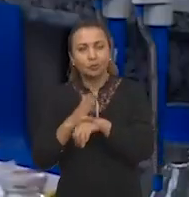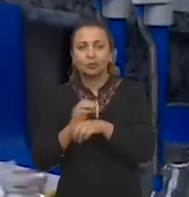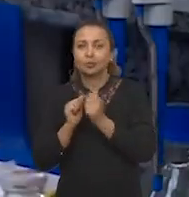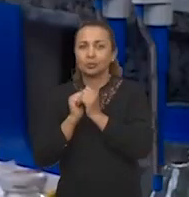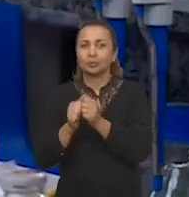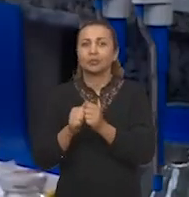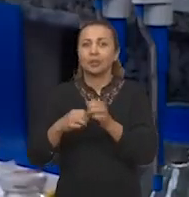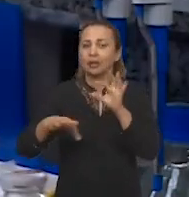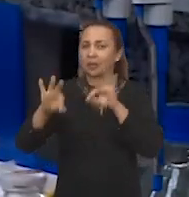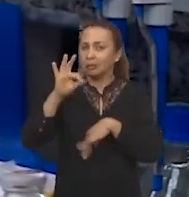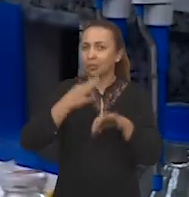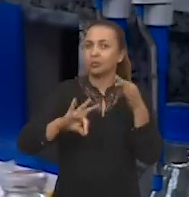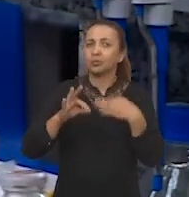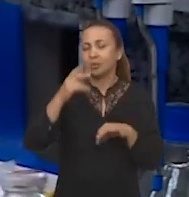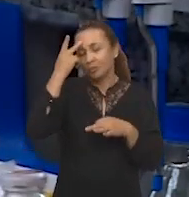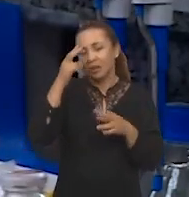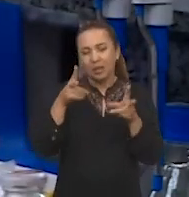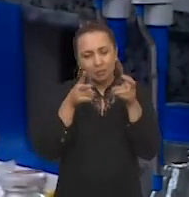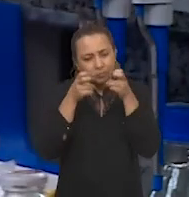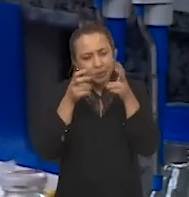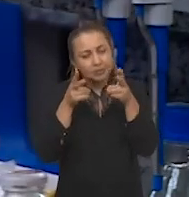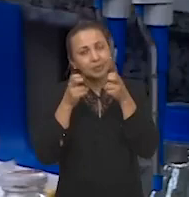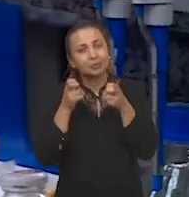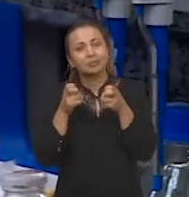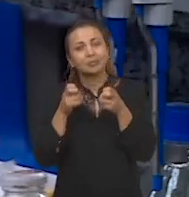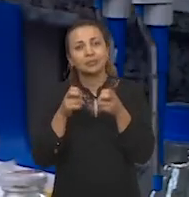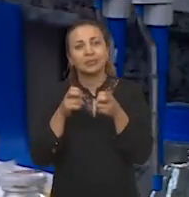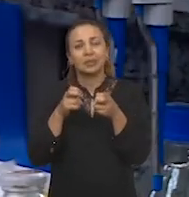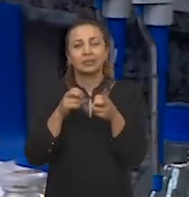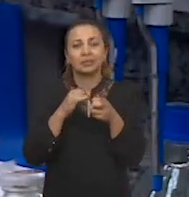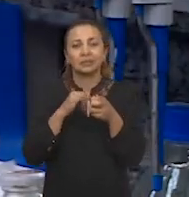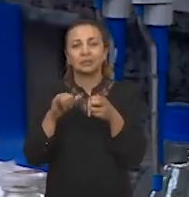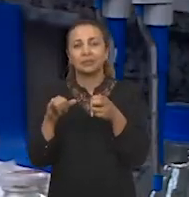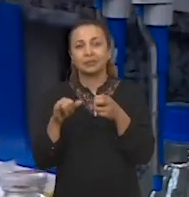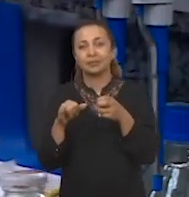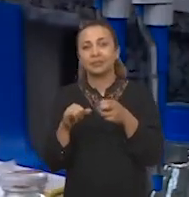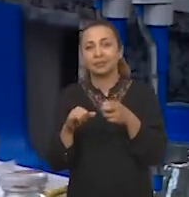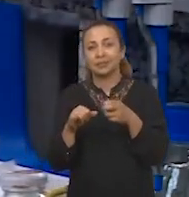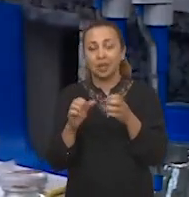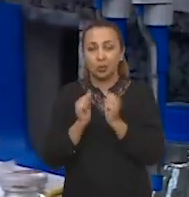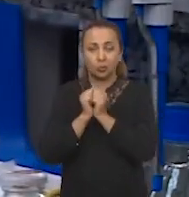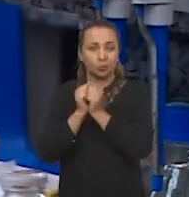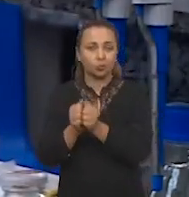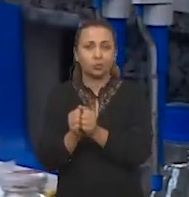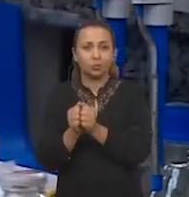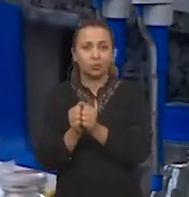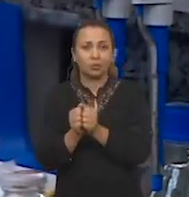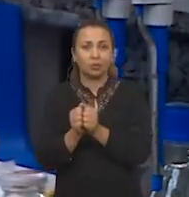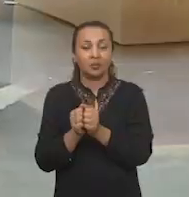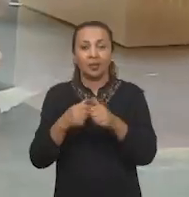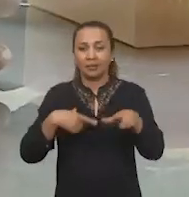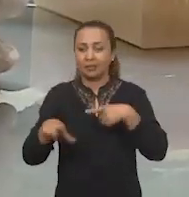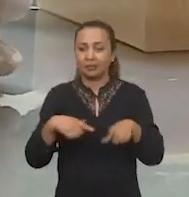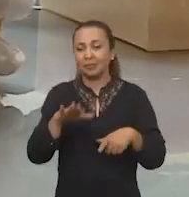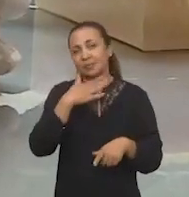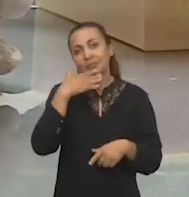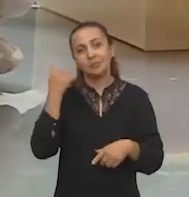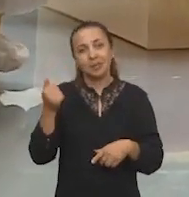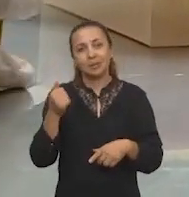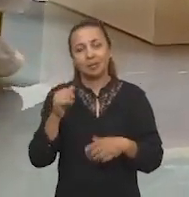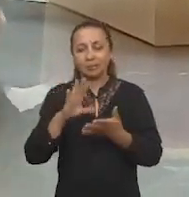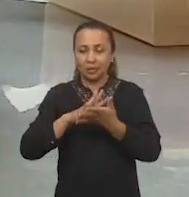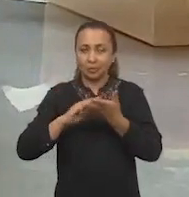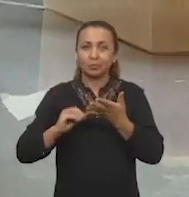gente tem aqui no laboratório para verificar se esses micro-organismos juntos eles vão atuar melhor